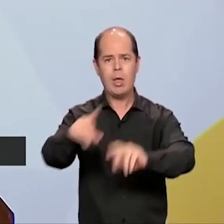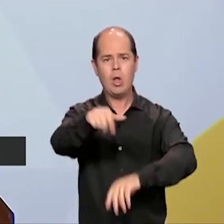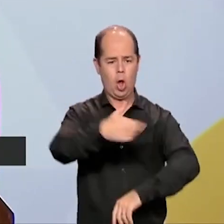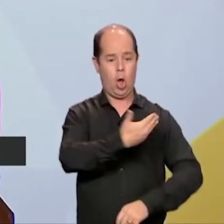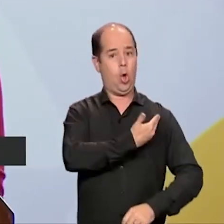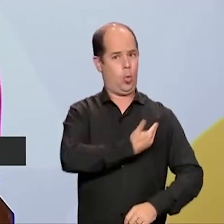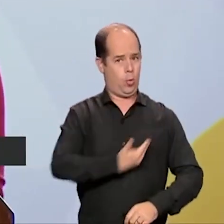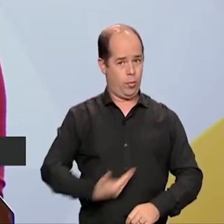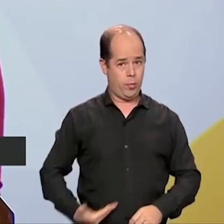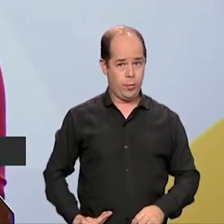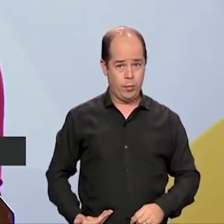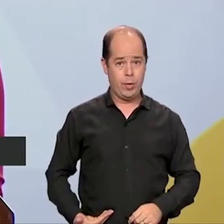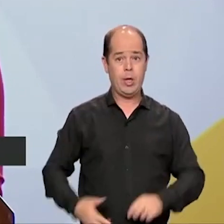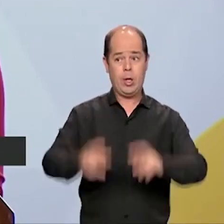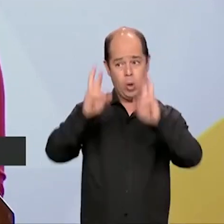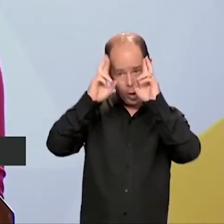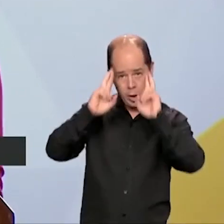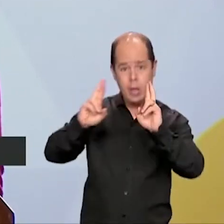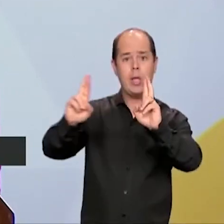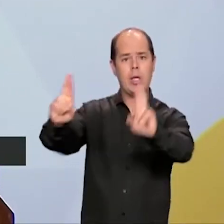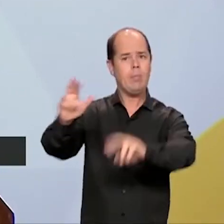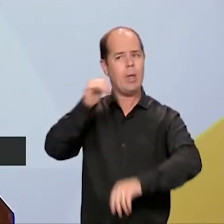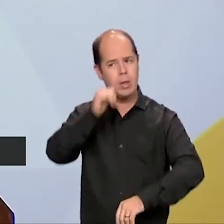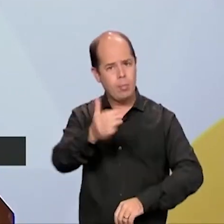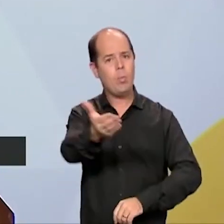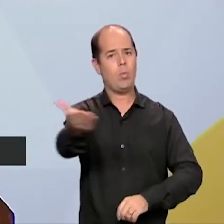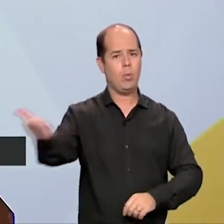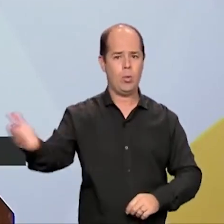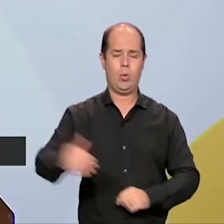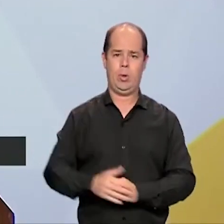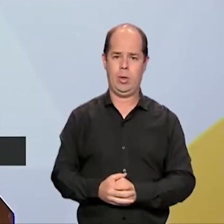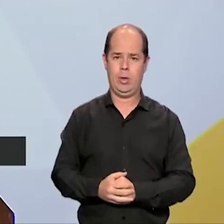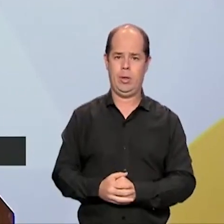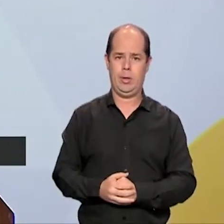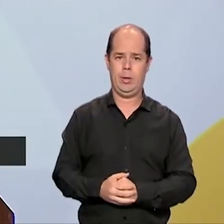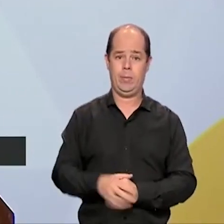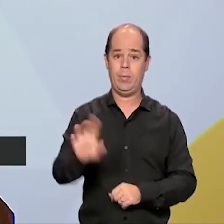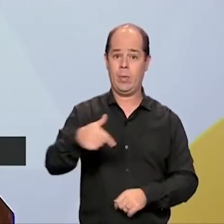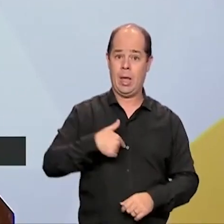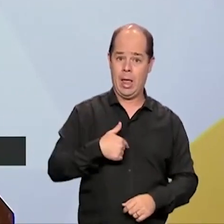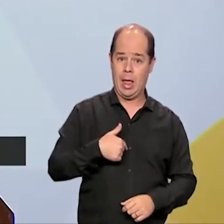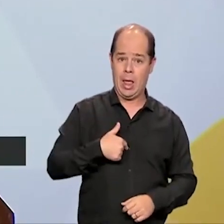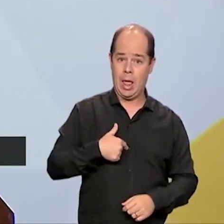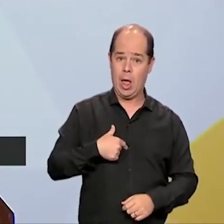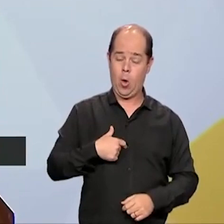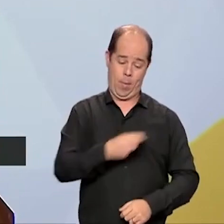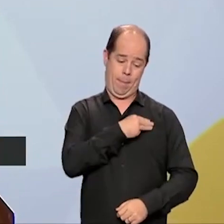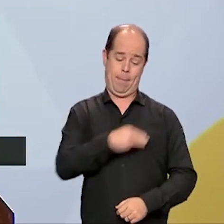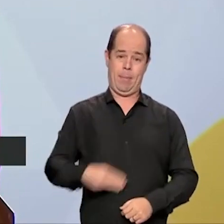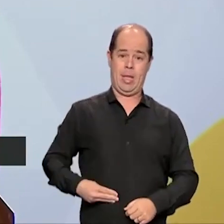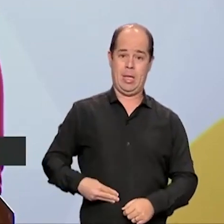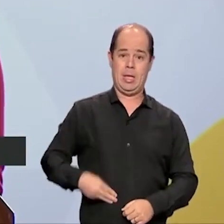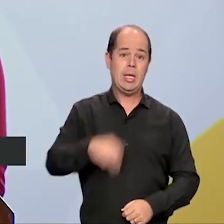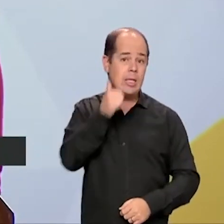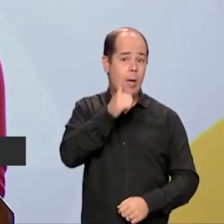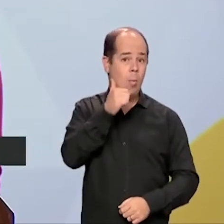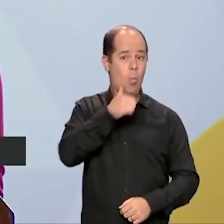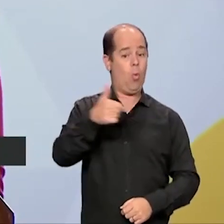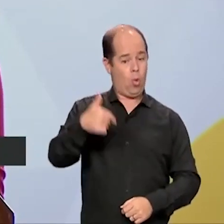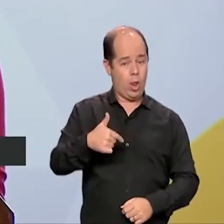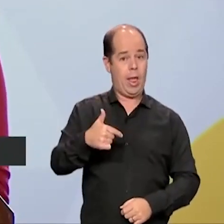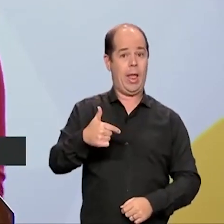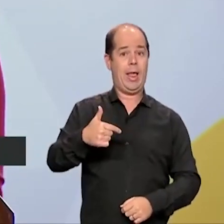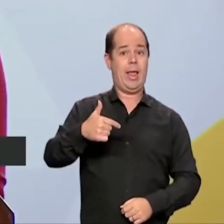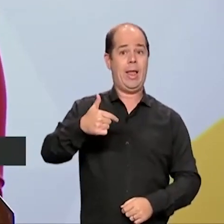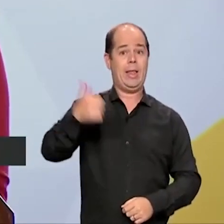literalmente respeita as mulheres. Inclusive, eu sou a 11ª mulher ministra do governo do presidente Lula,